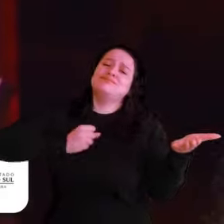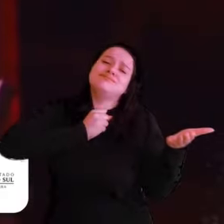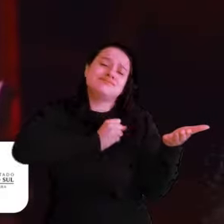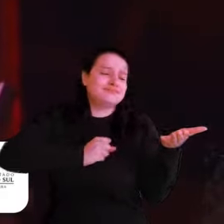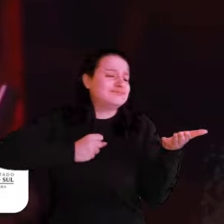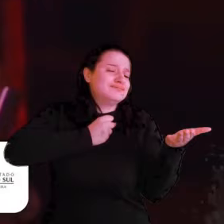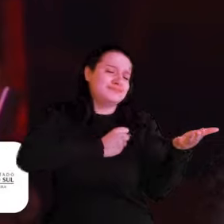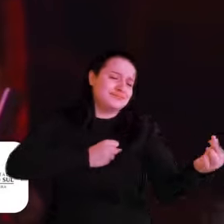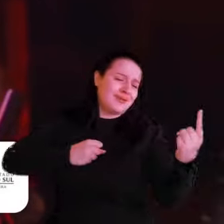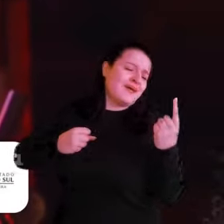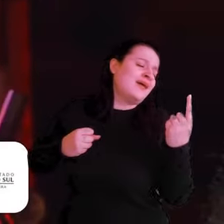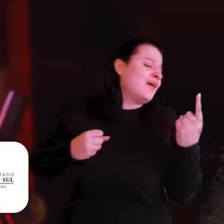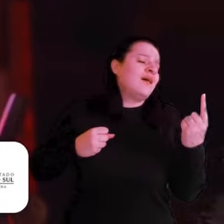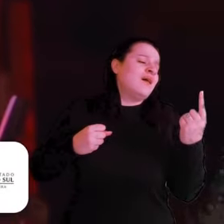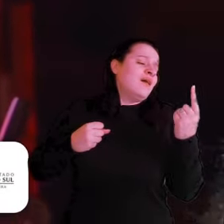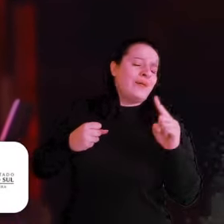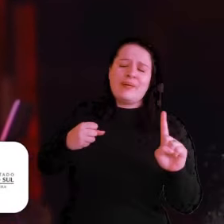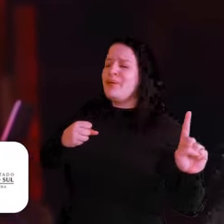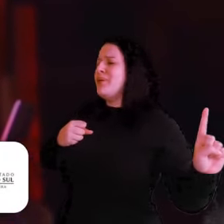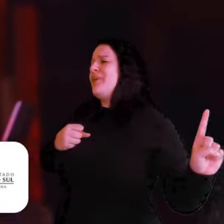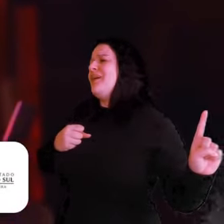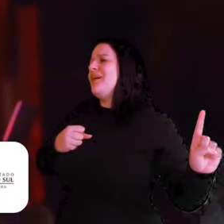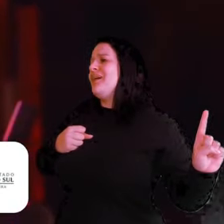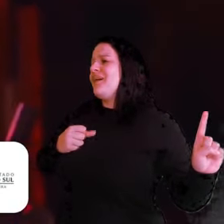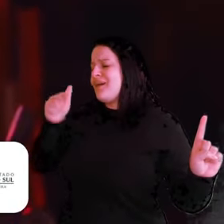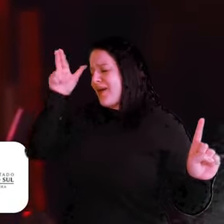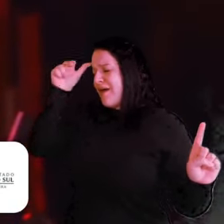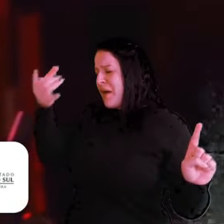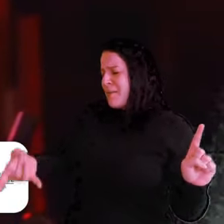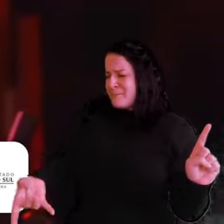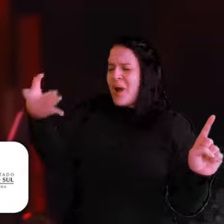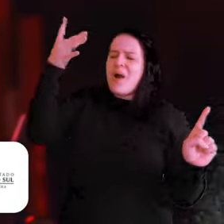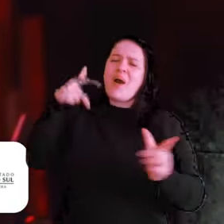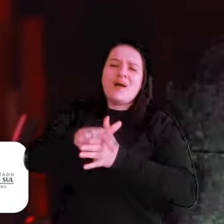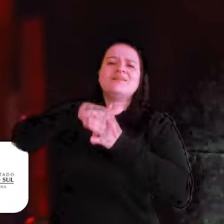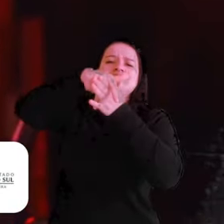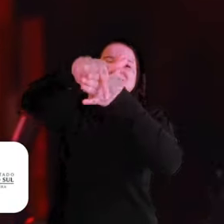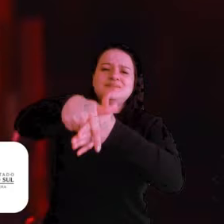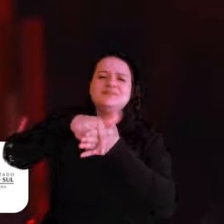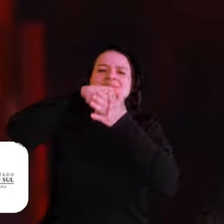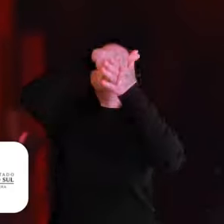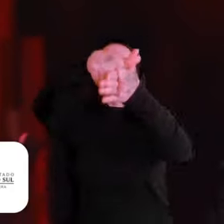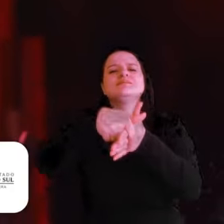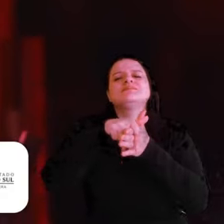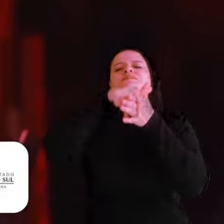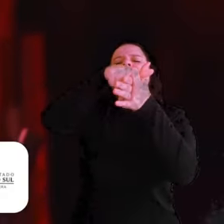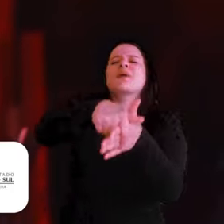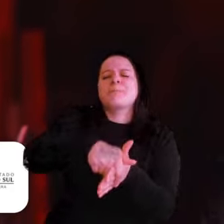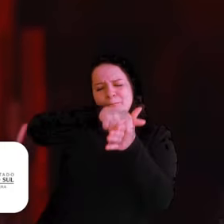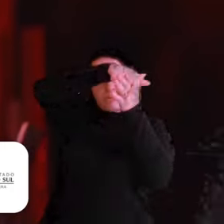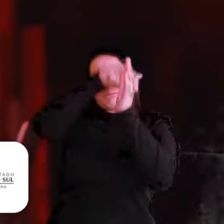Que saudade dela aqui na estância, teu cavalo me abandonou, fez igual